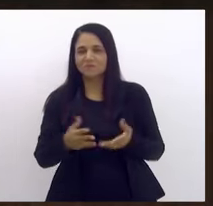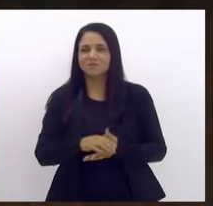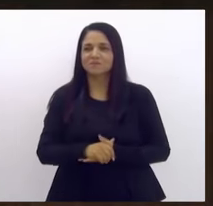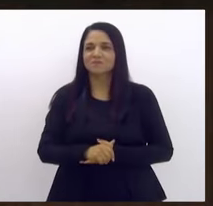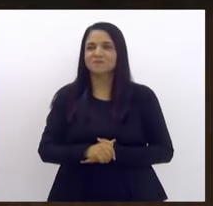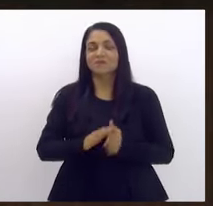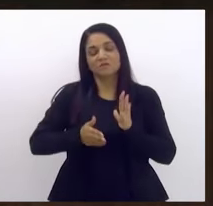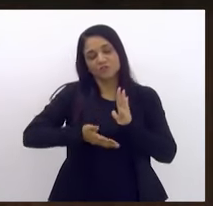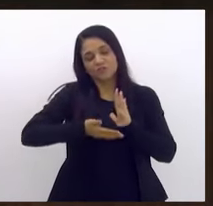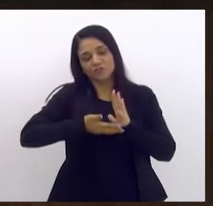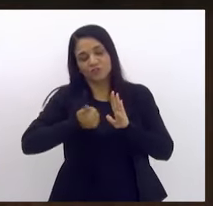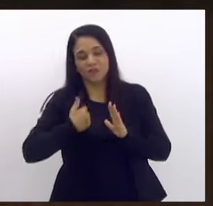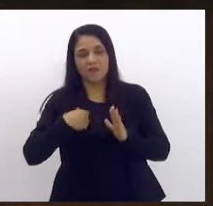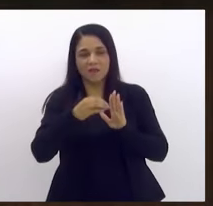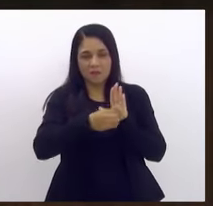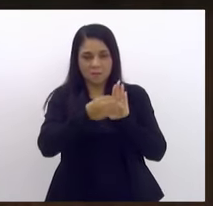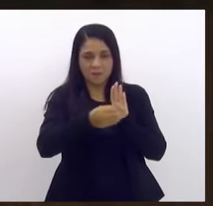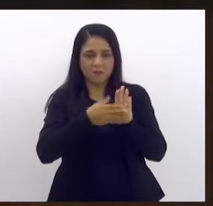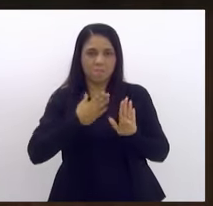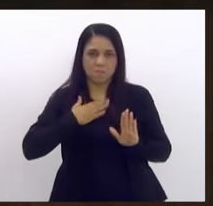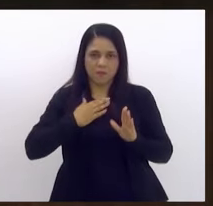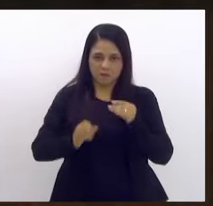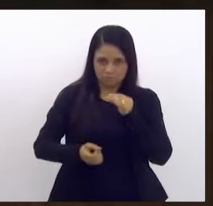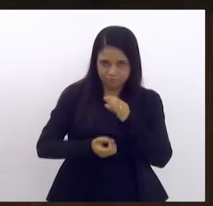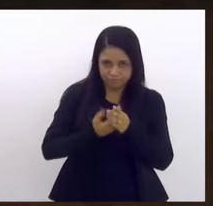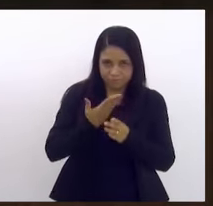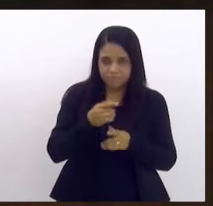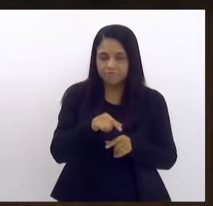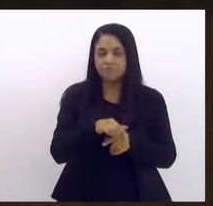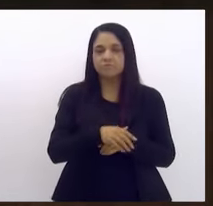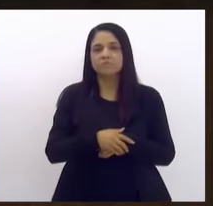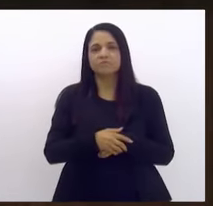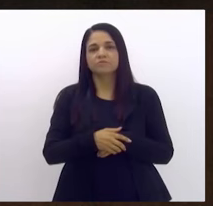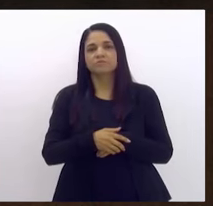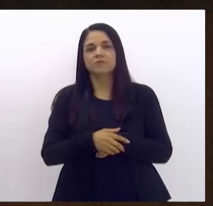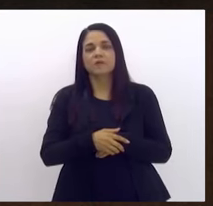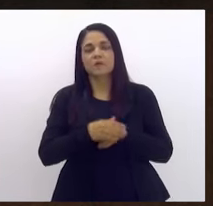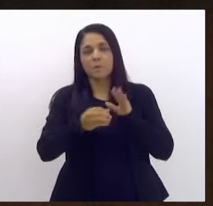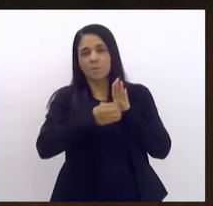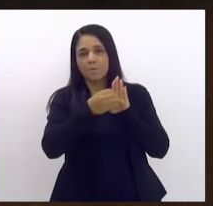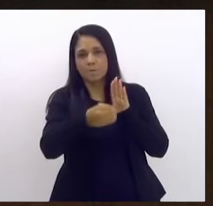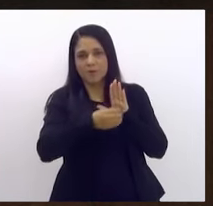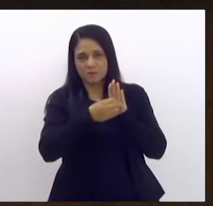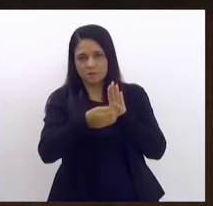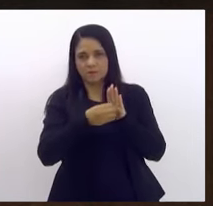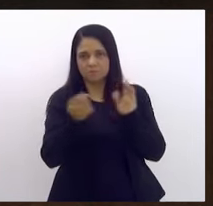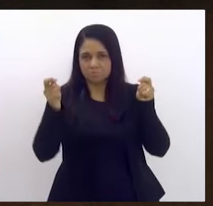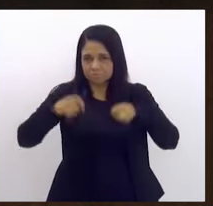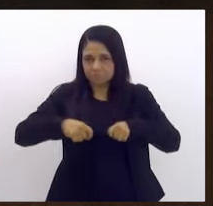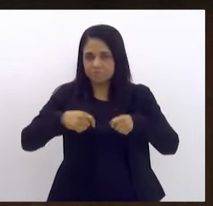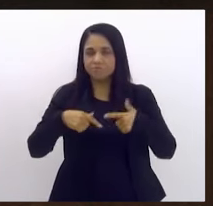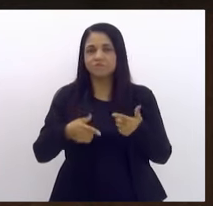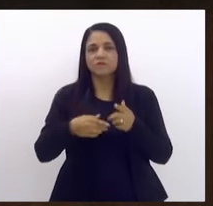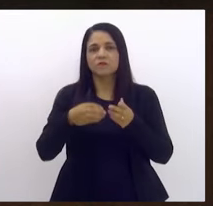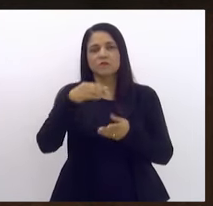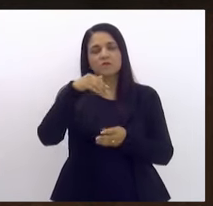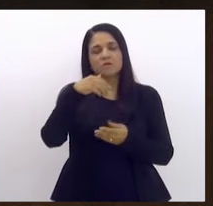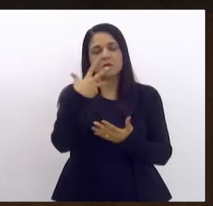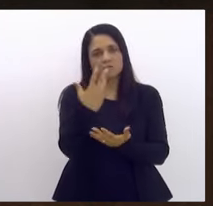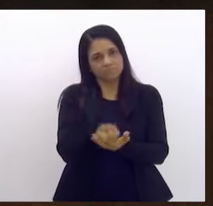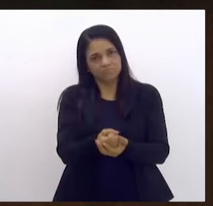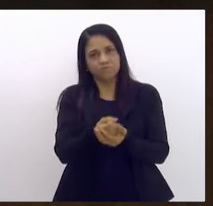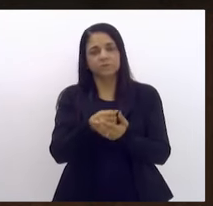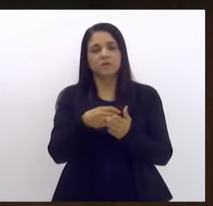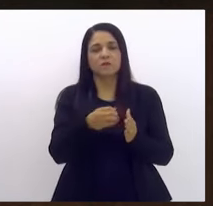É retirar, então, a emenda de minha autoria e dar o parecer, senhor presidente. Favorável às